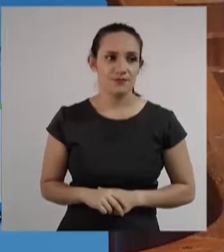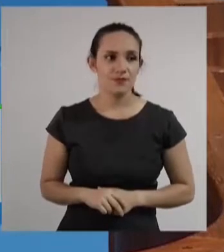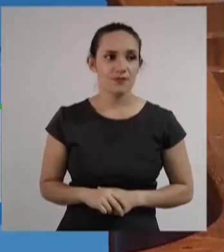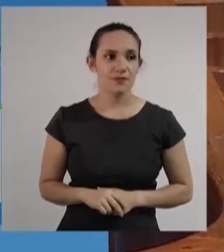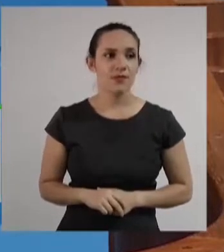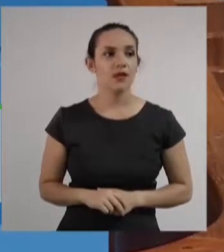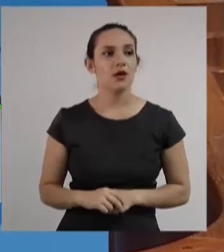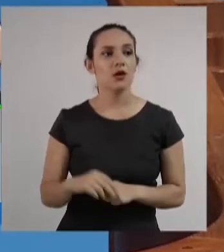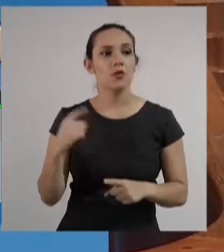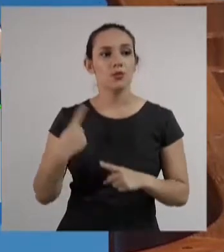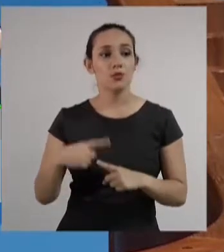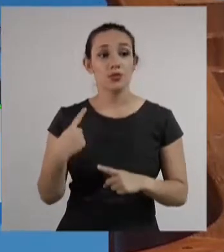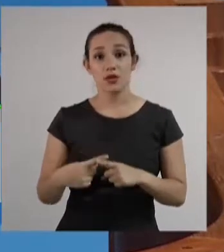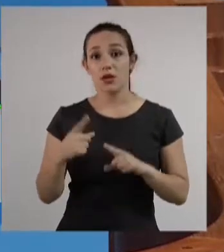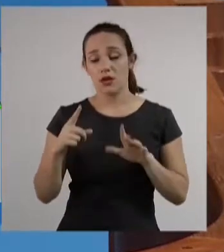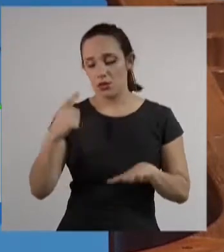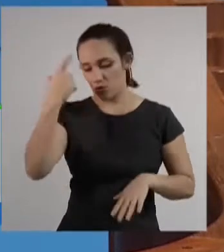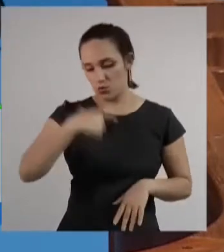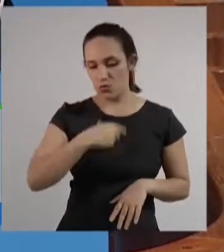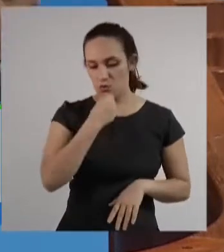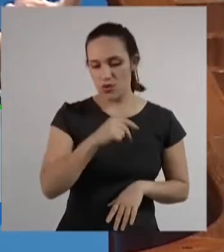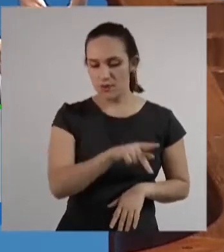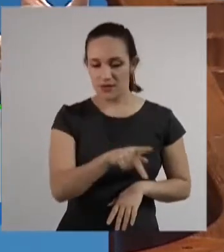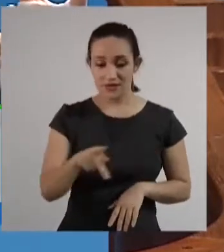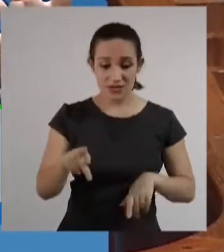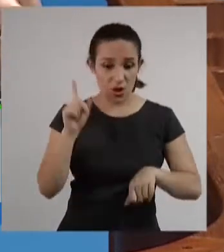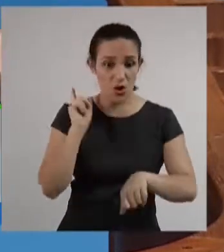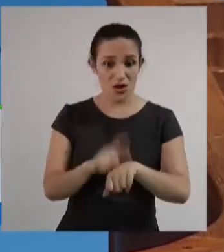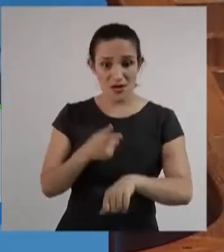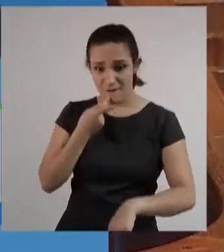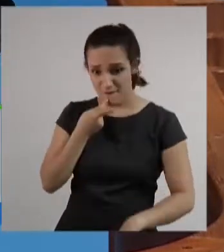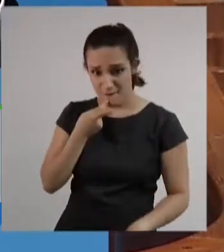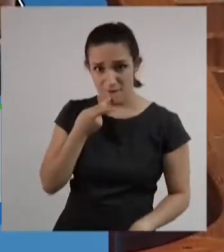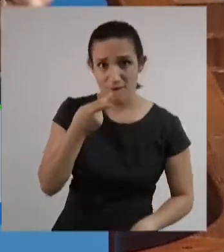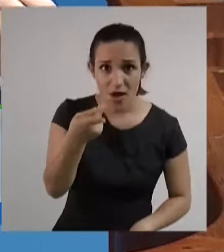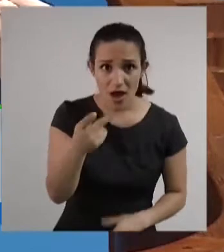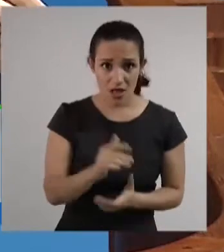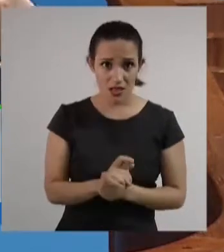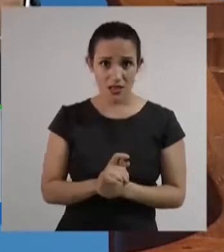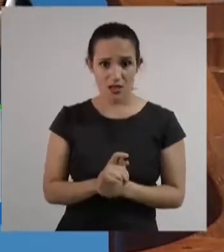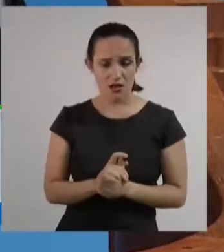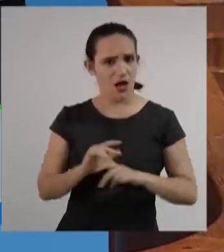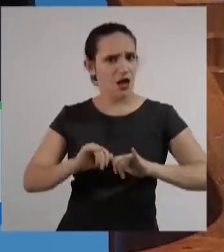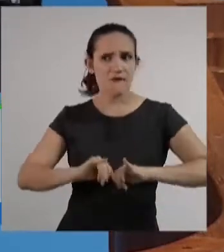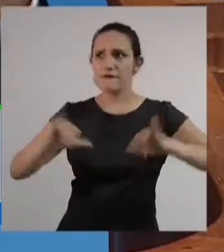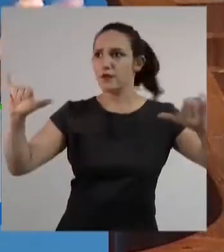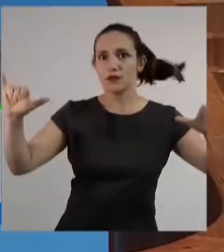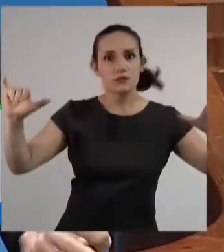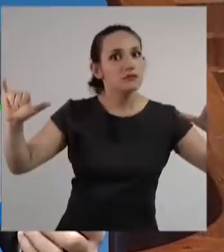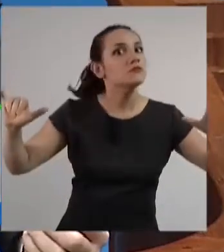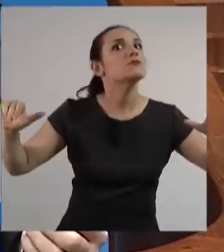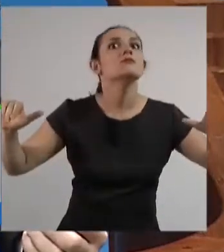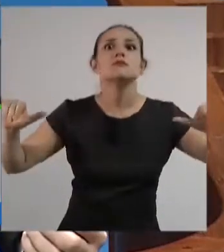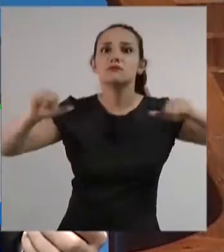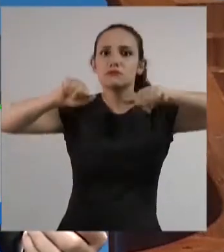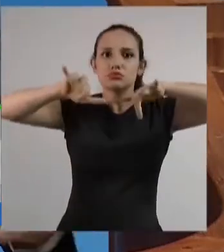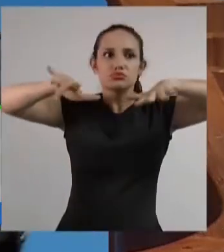Porque um presidente eleito, quando ele fala alguma coisa, quando ele faz um pronunciamento, isso tem